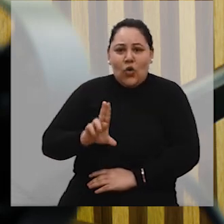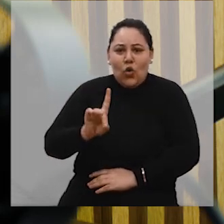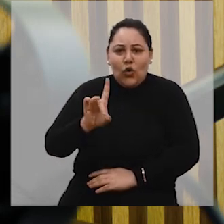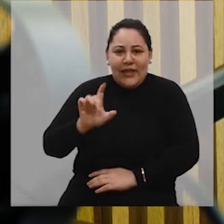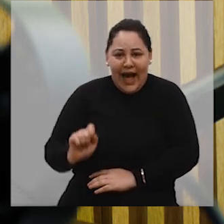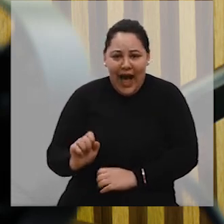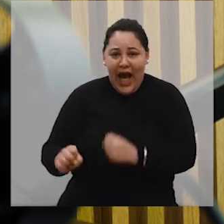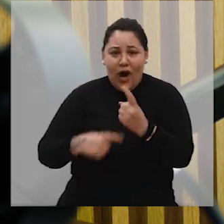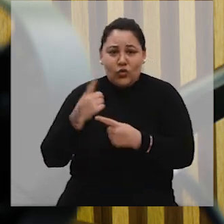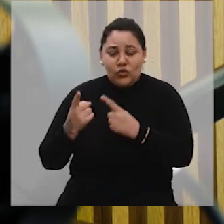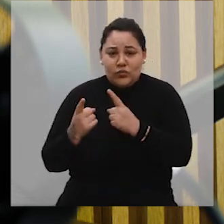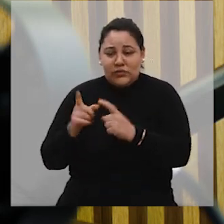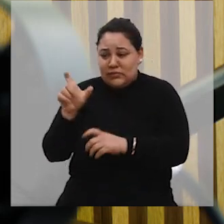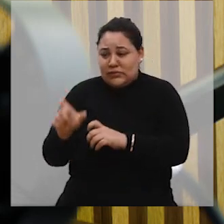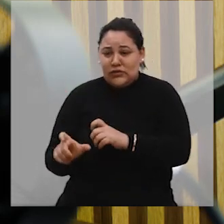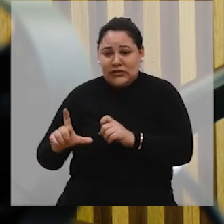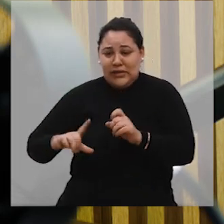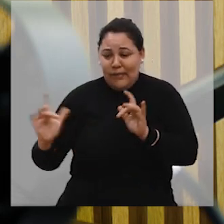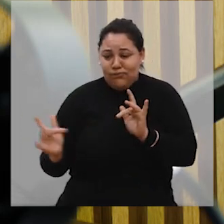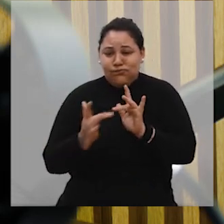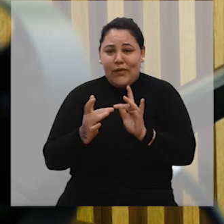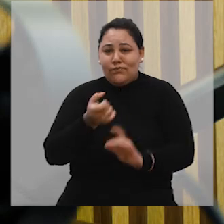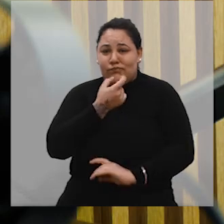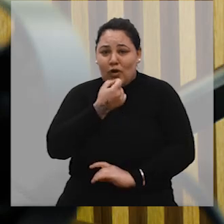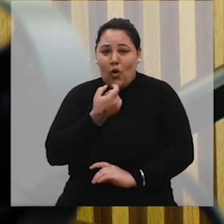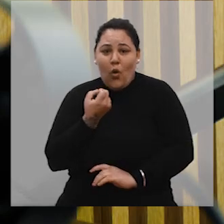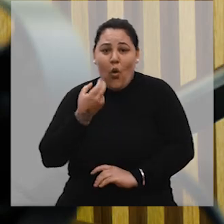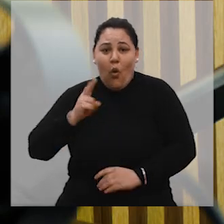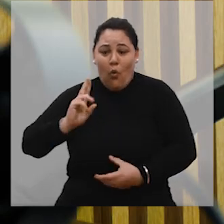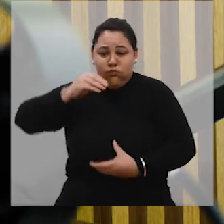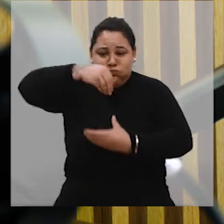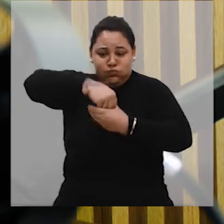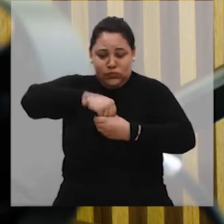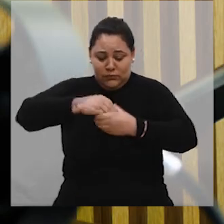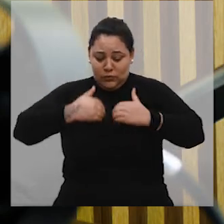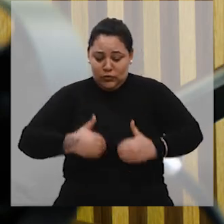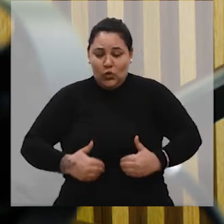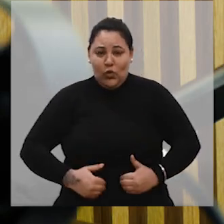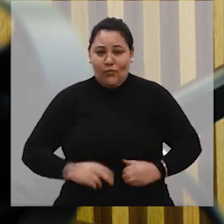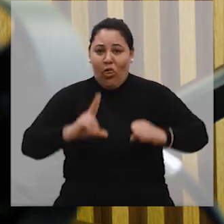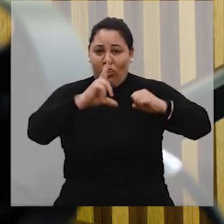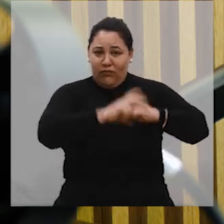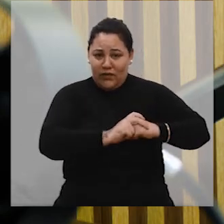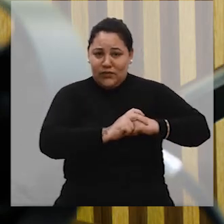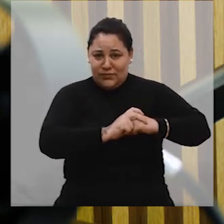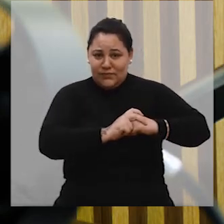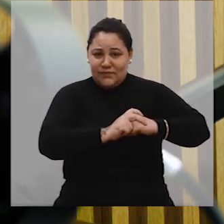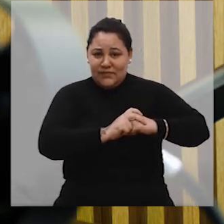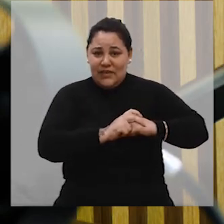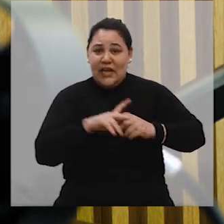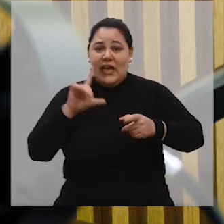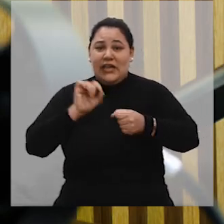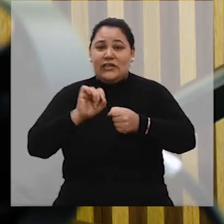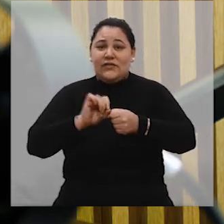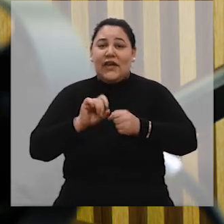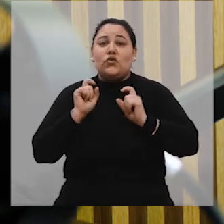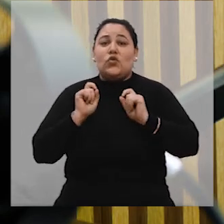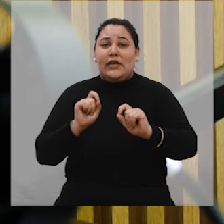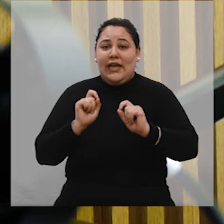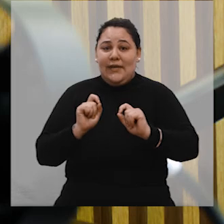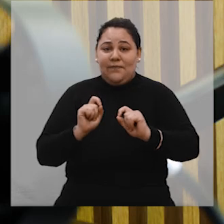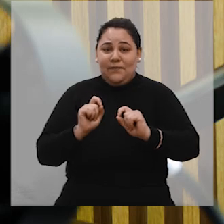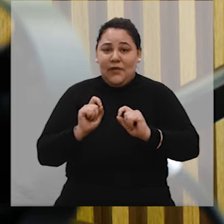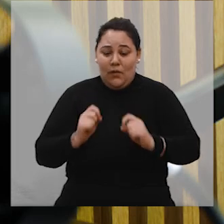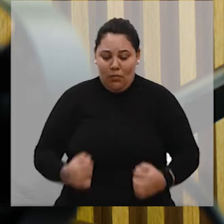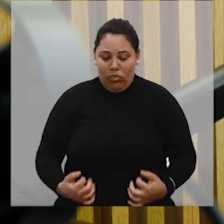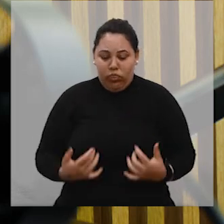contaminam tanto por medicamento ou a própria autoimune como os vírus, eles fazem o que a gente chama de icterícia, que é o